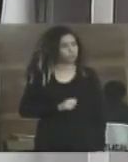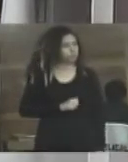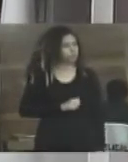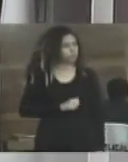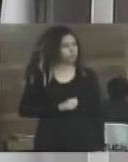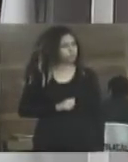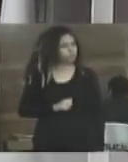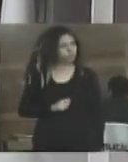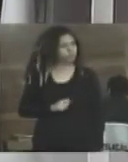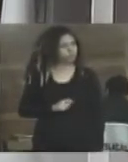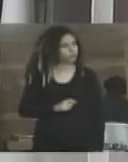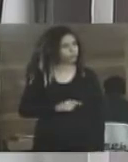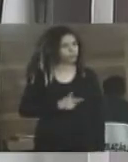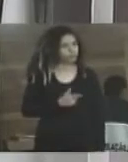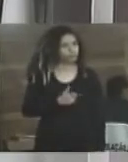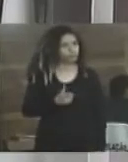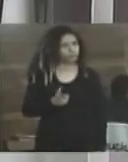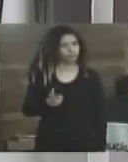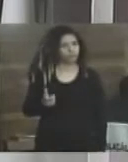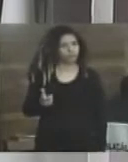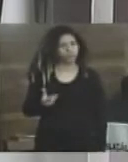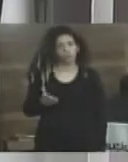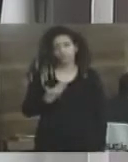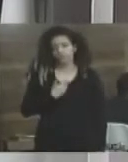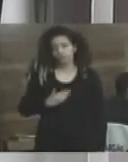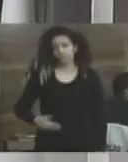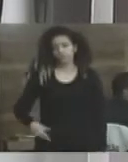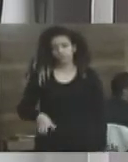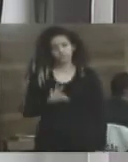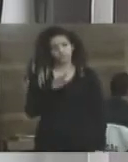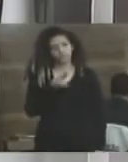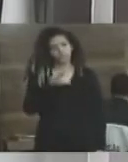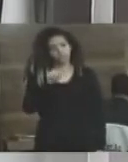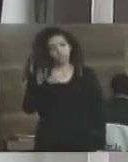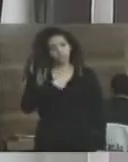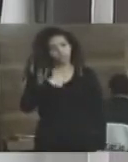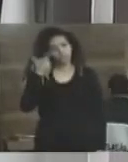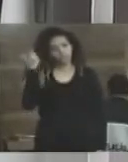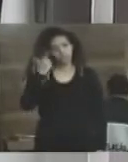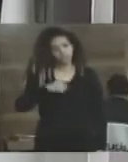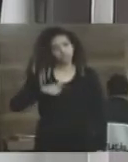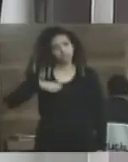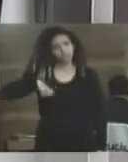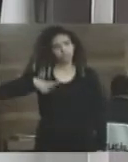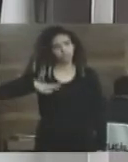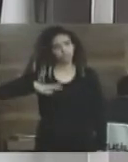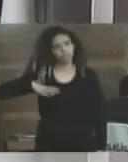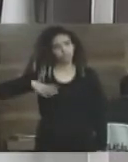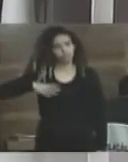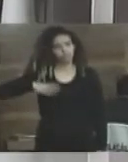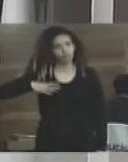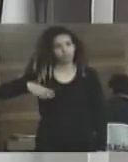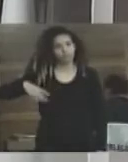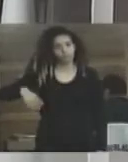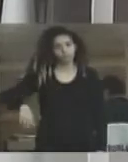Coincidentemente, foi até eu lá na gestão do Tuca que consegui, num pleito popular, consegui nomear